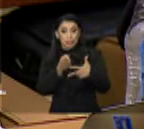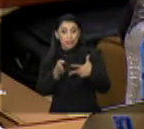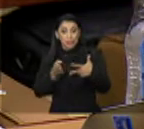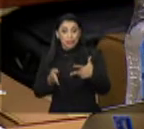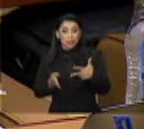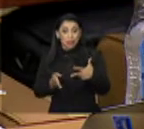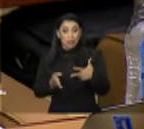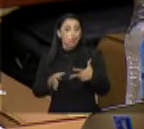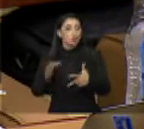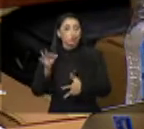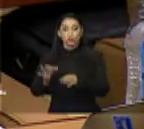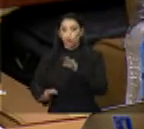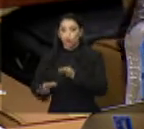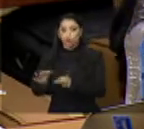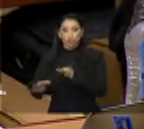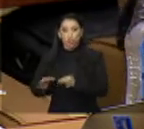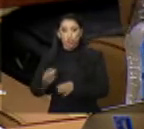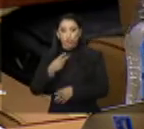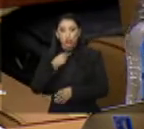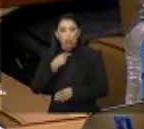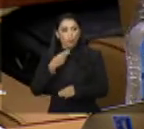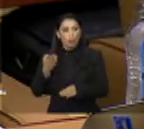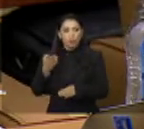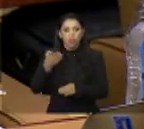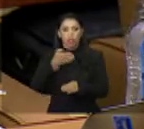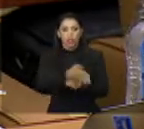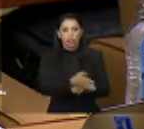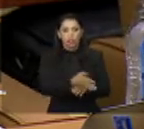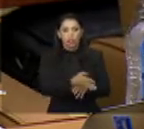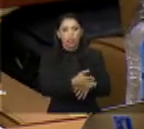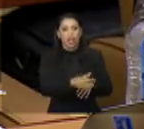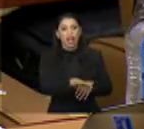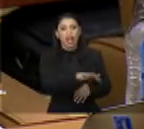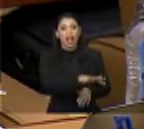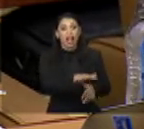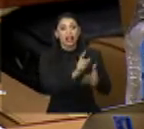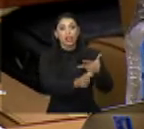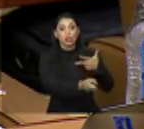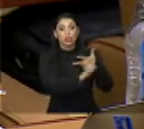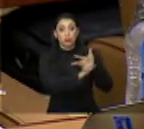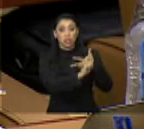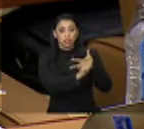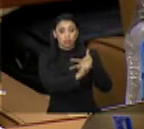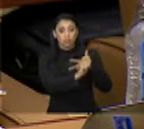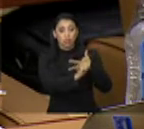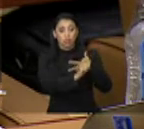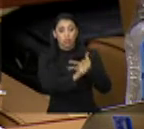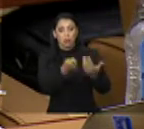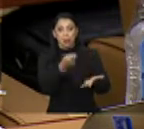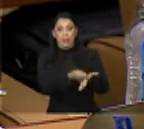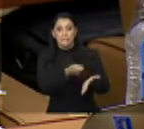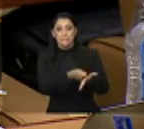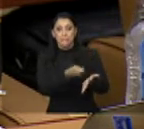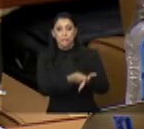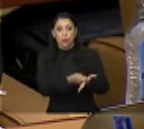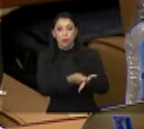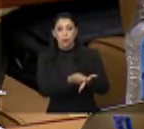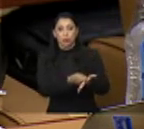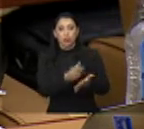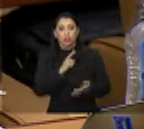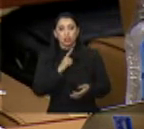deve interferir nessas atribuições do executivo impondo a destinação de